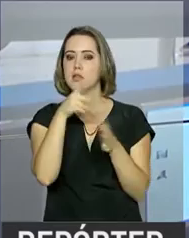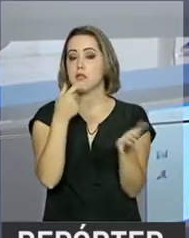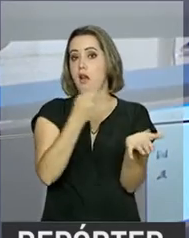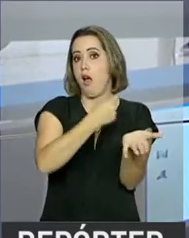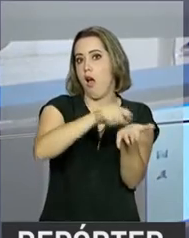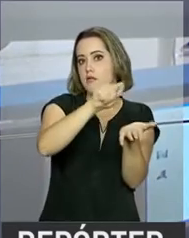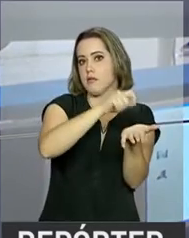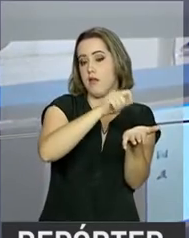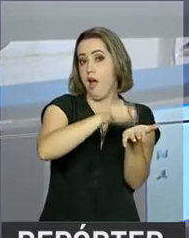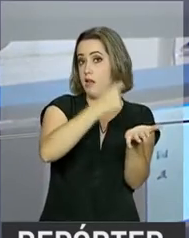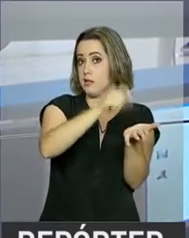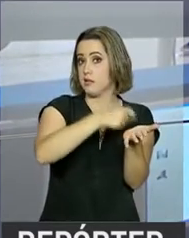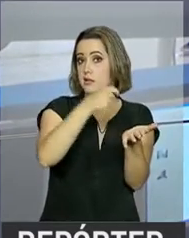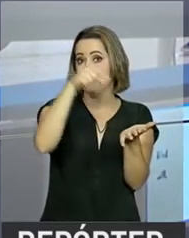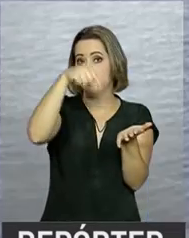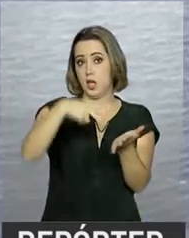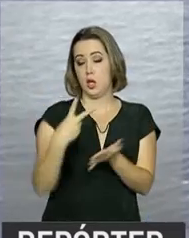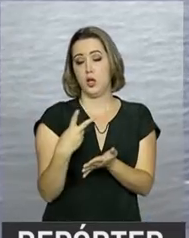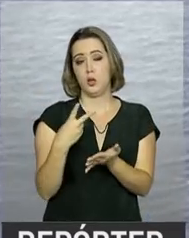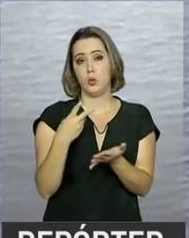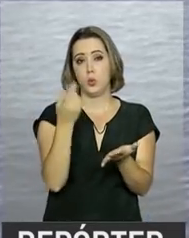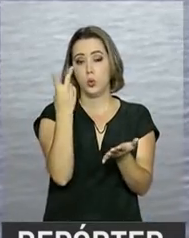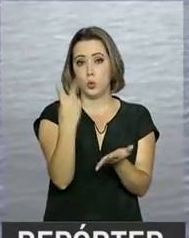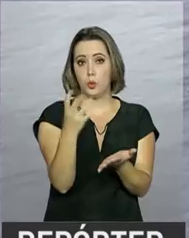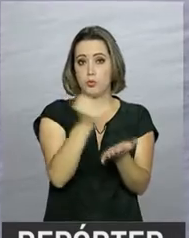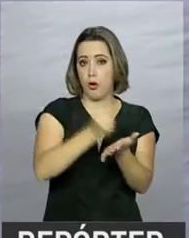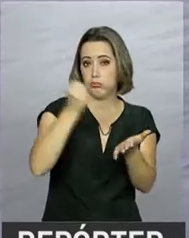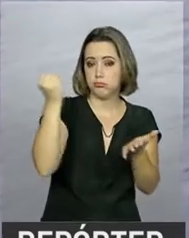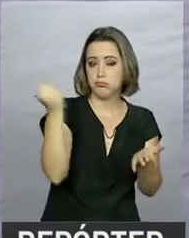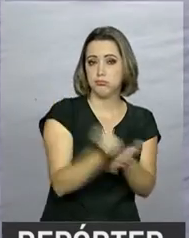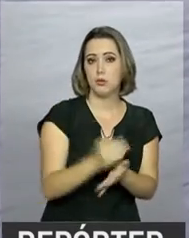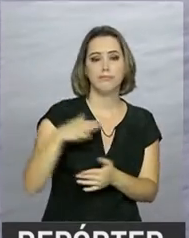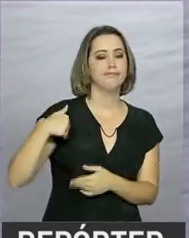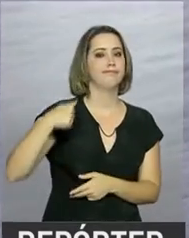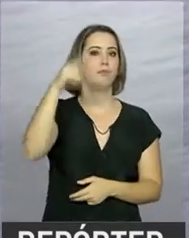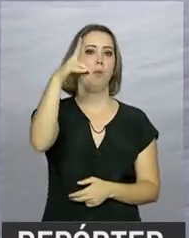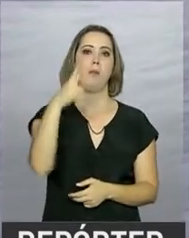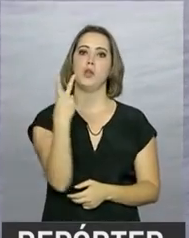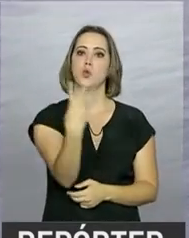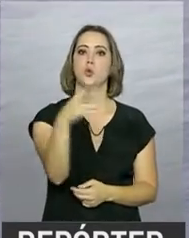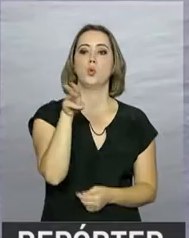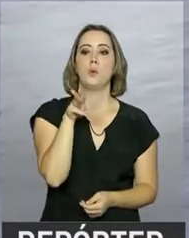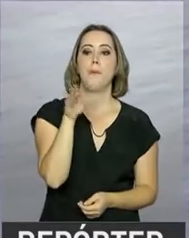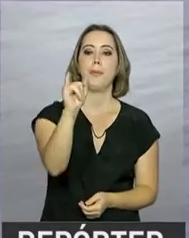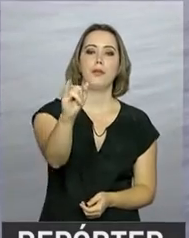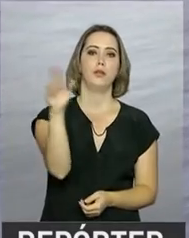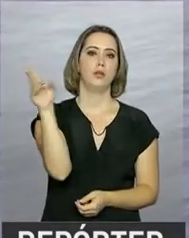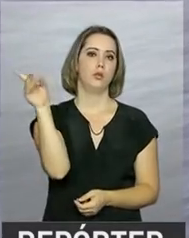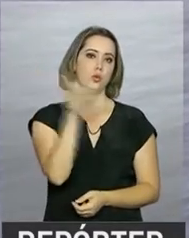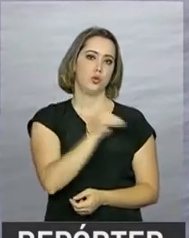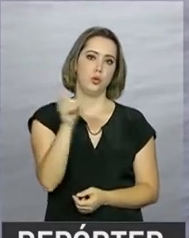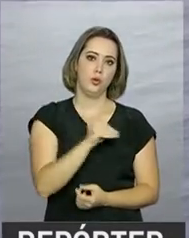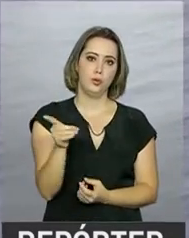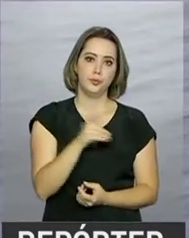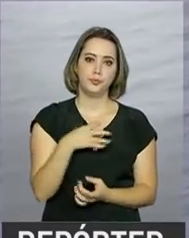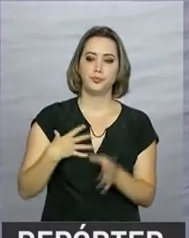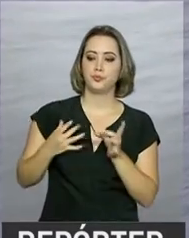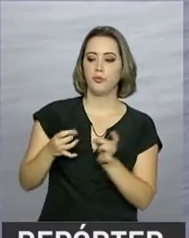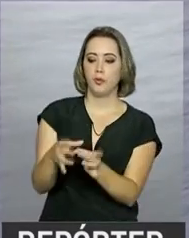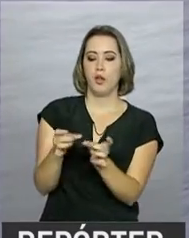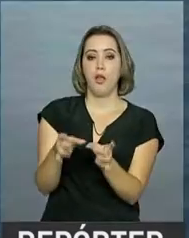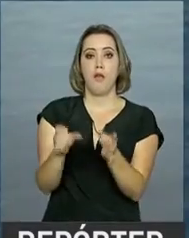2 bilhões de dólares a parceria entre as duas estatais de petróleo envolve a venda de participação da petrobras